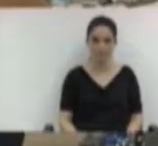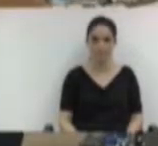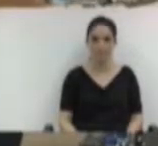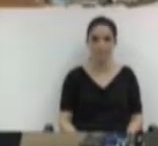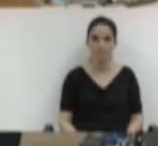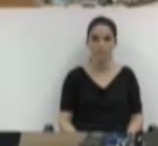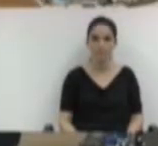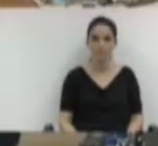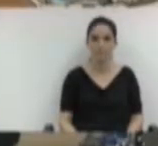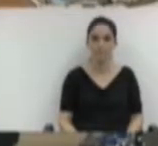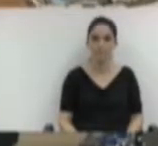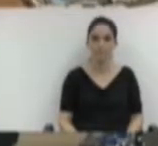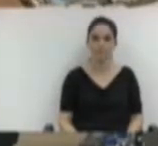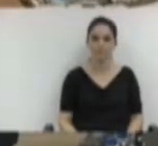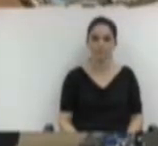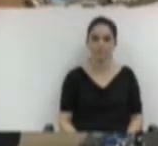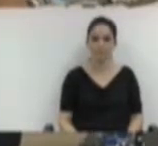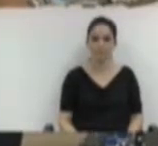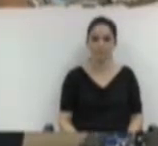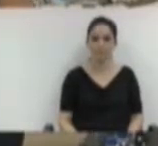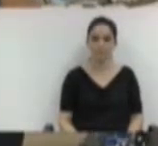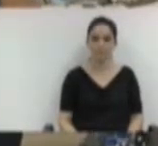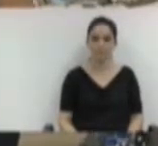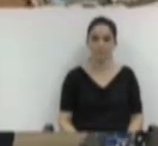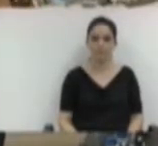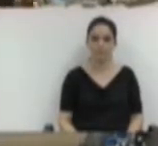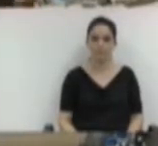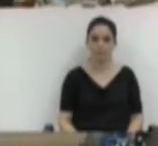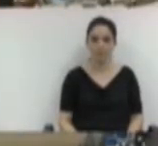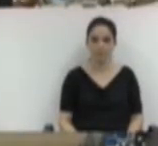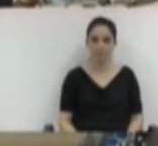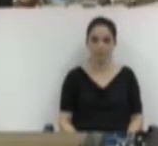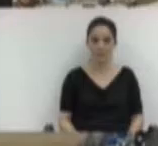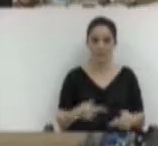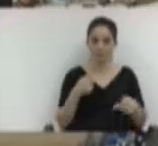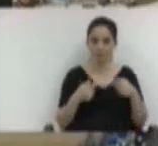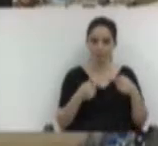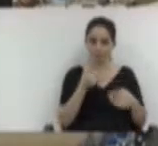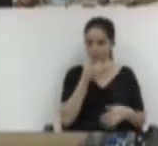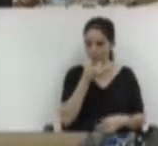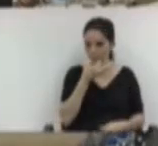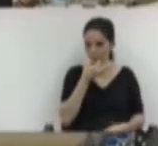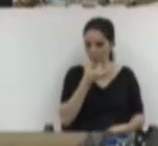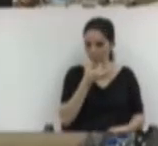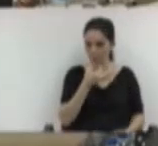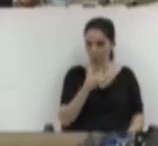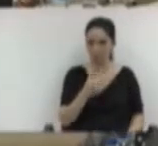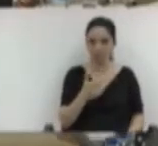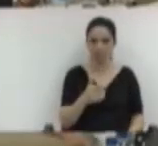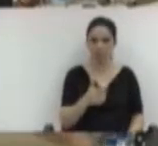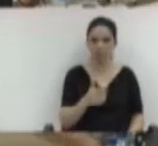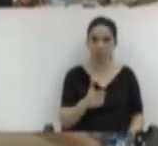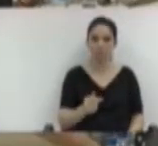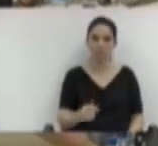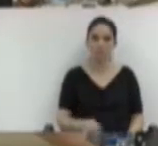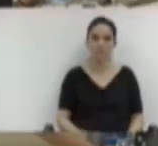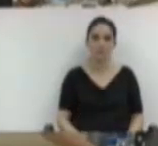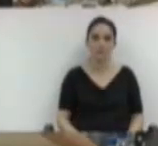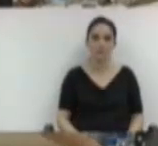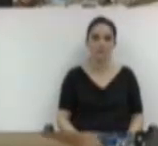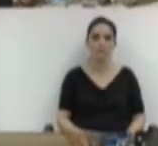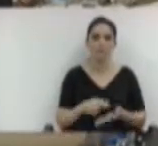O requerimento número 897 do vereador Totó do Gás está em discussão. Não havendo quem queira